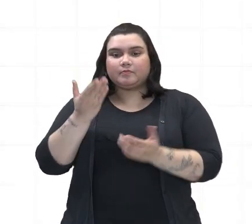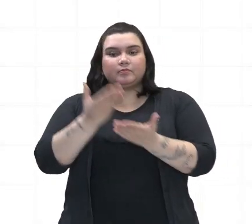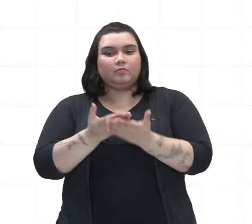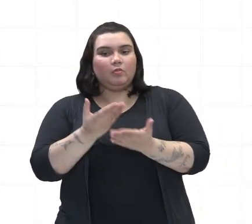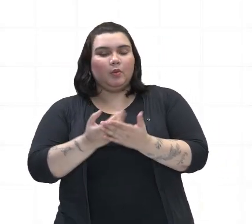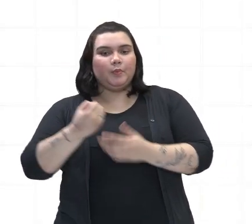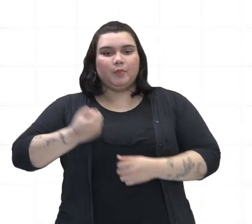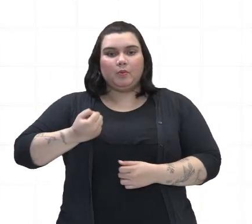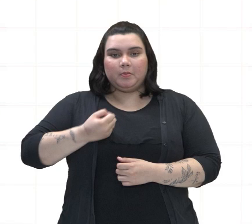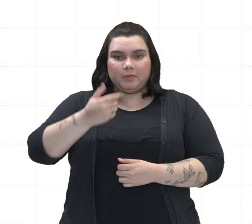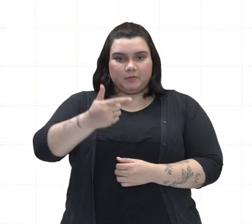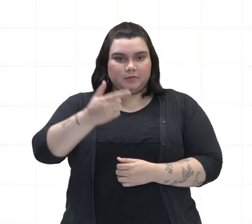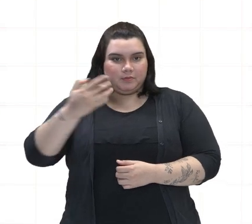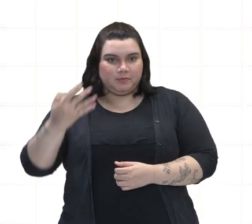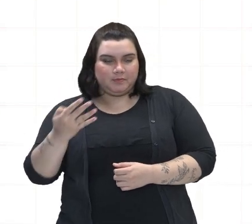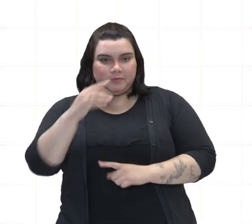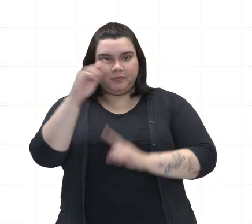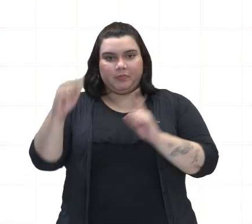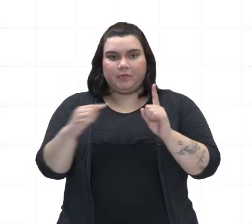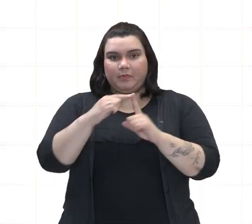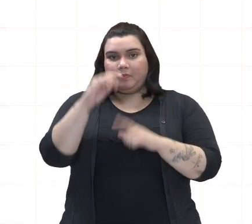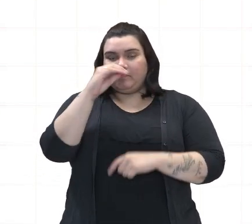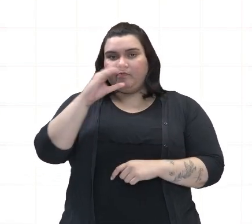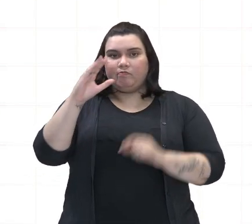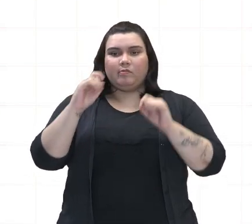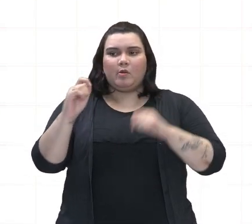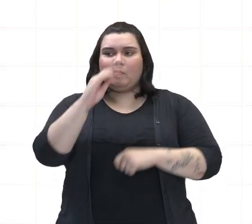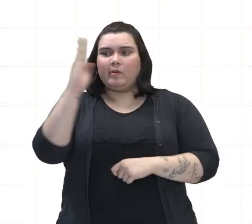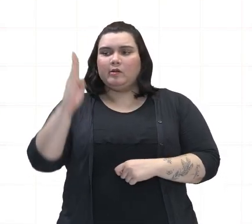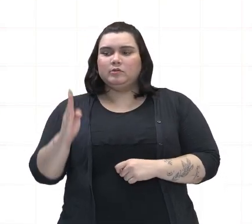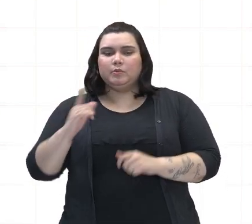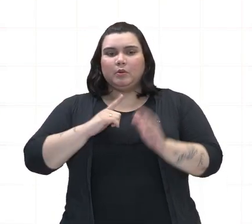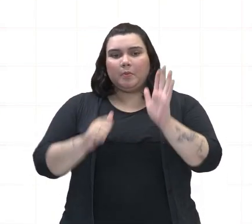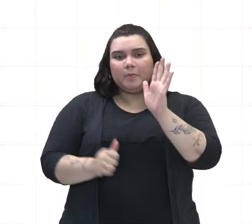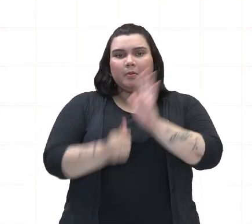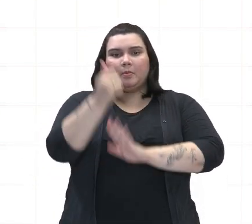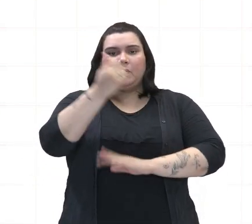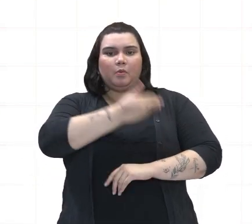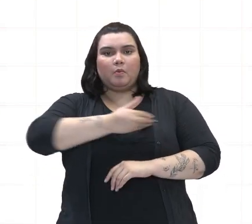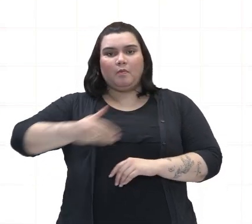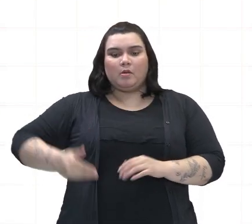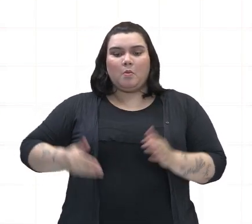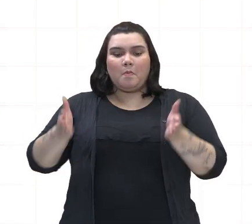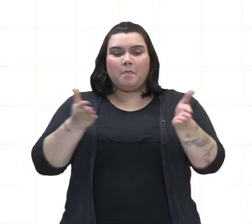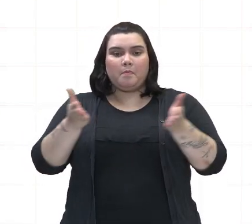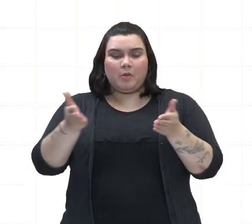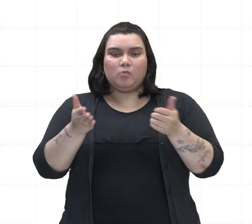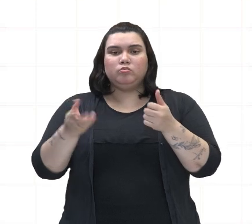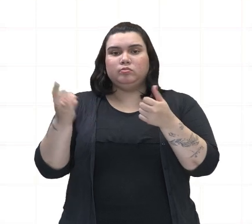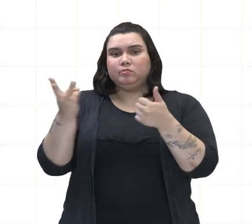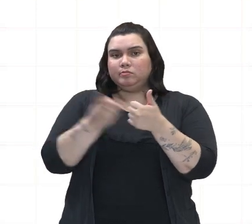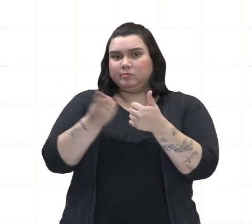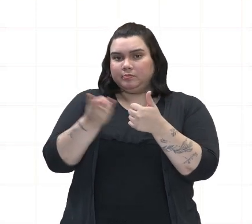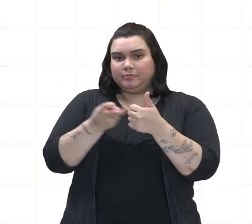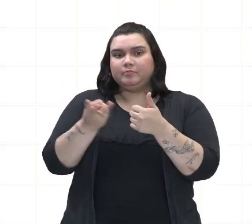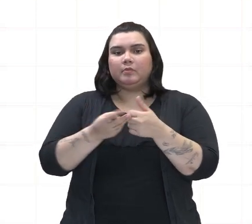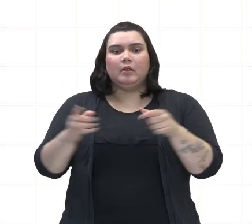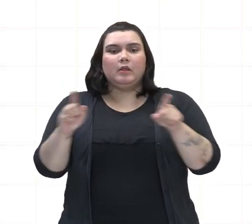número 24. Objeto de conhecimento. Brasil, primeiro reinado, o período regencial e